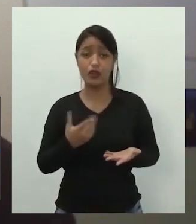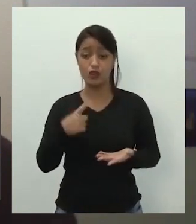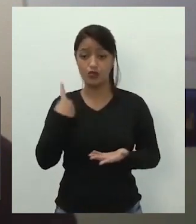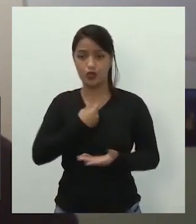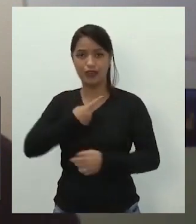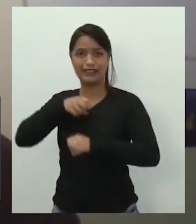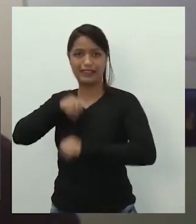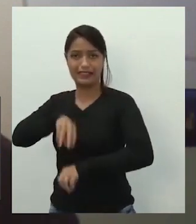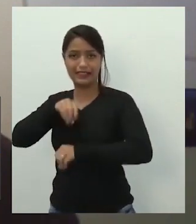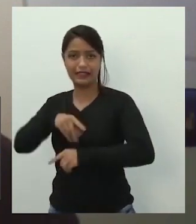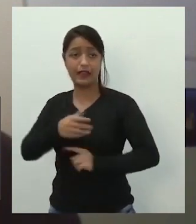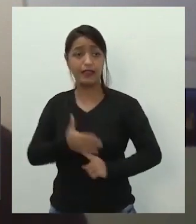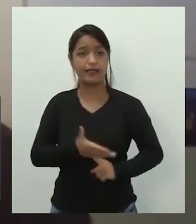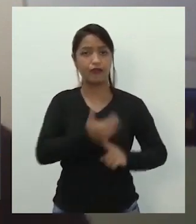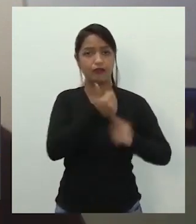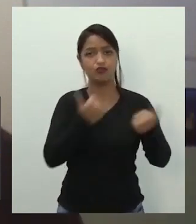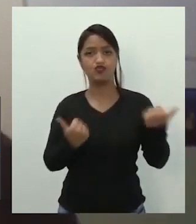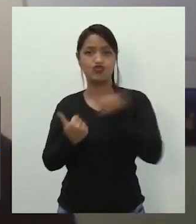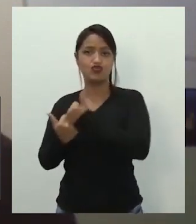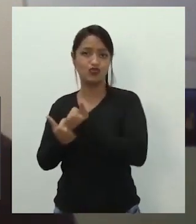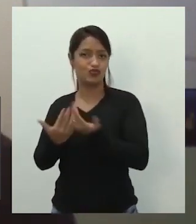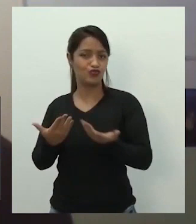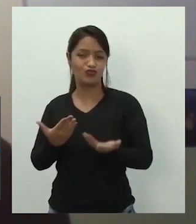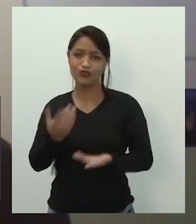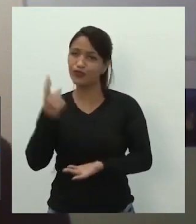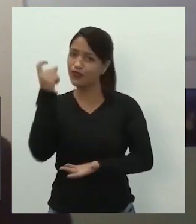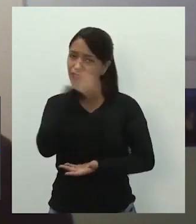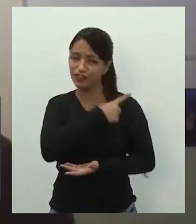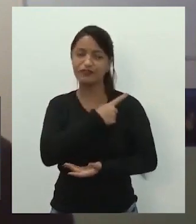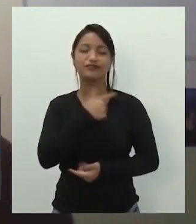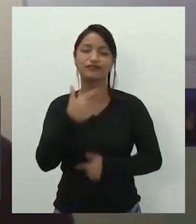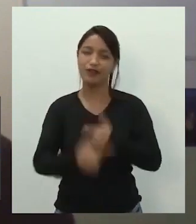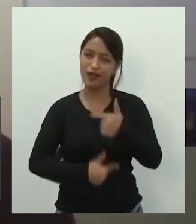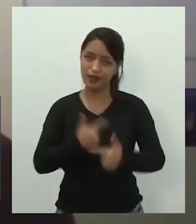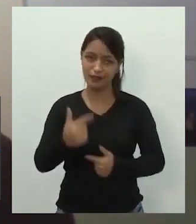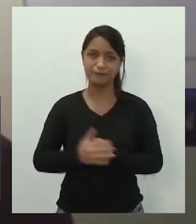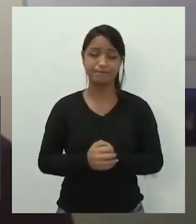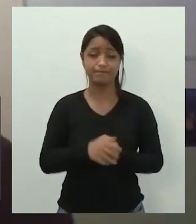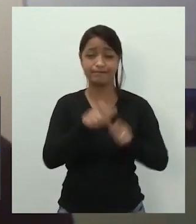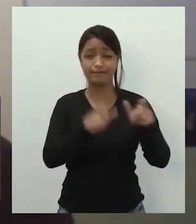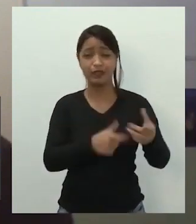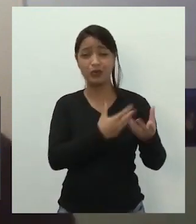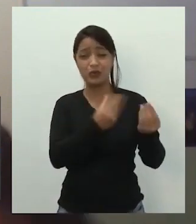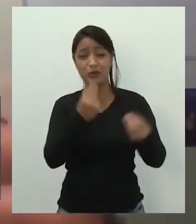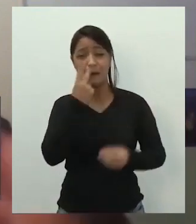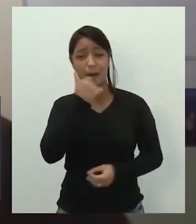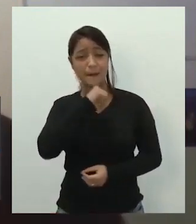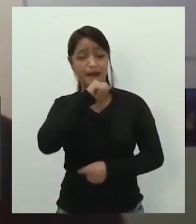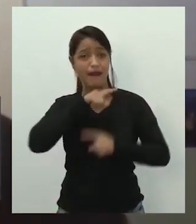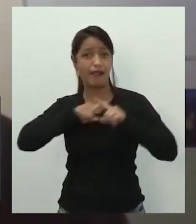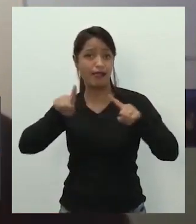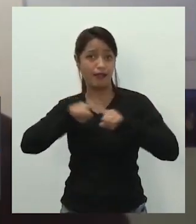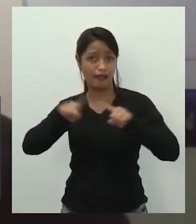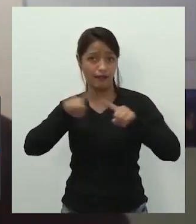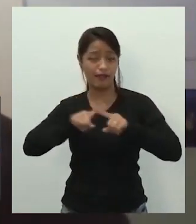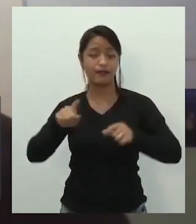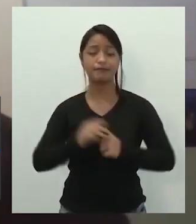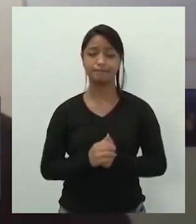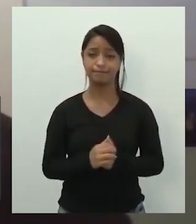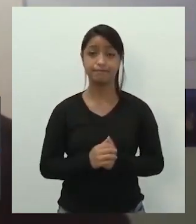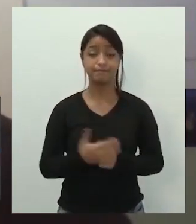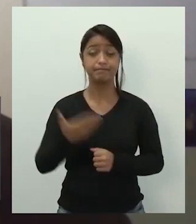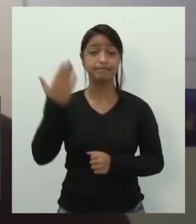gente. Dá trabalho mesmo. Isso é muito comum. Ter pais aí reclamando e brigando com esse trabalho. E olha, inclusive, esses dias